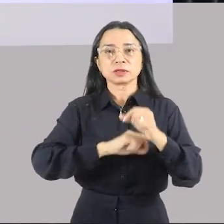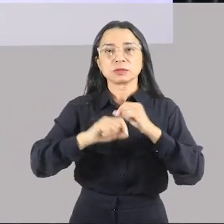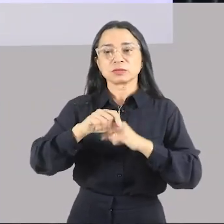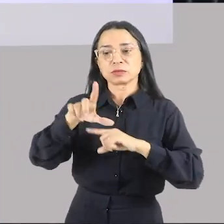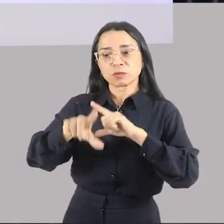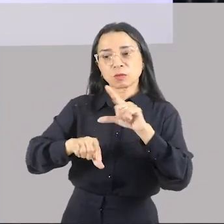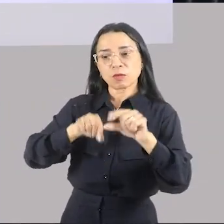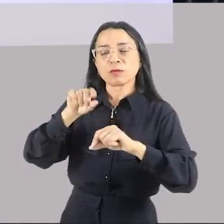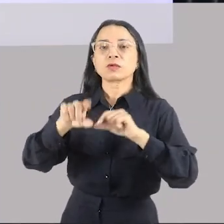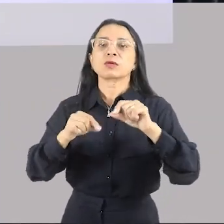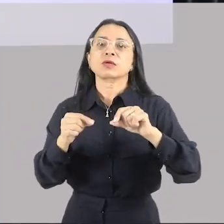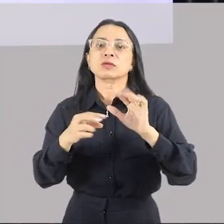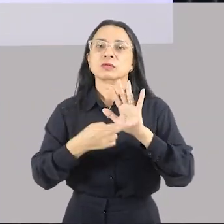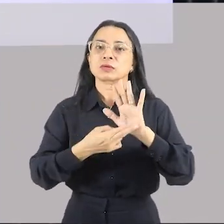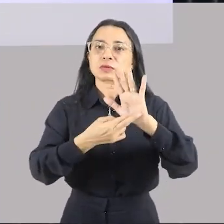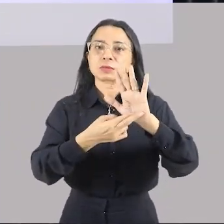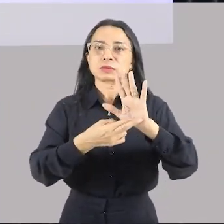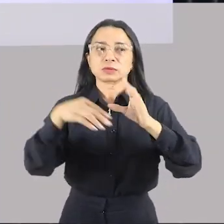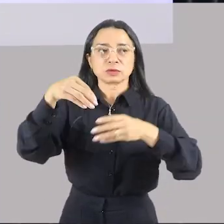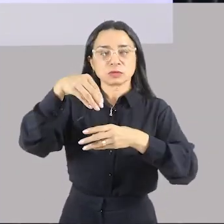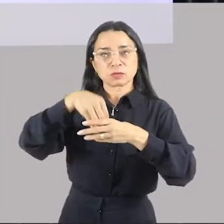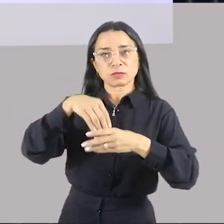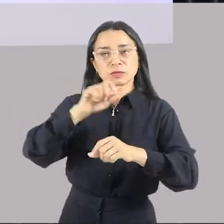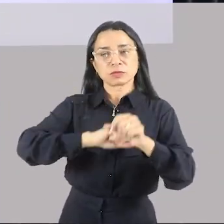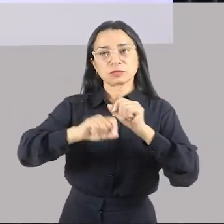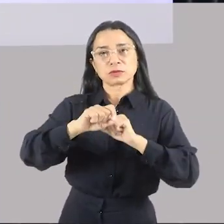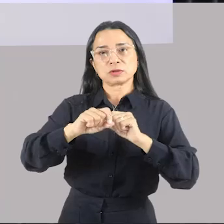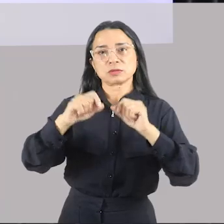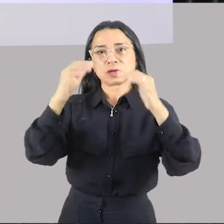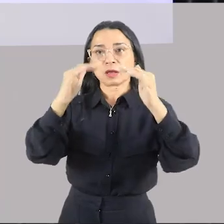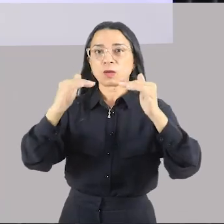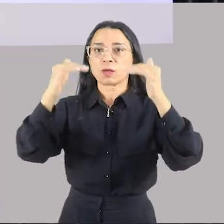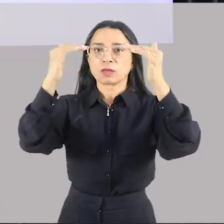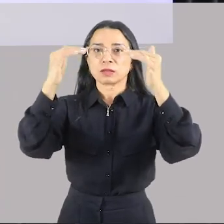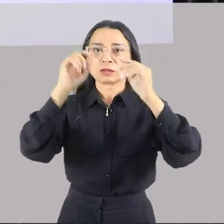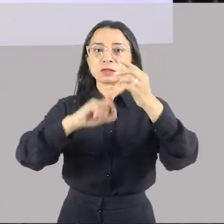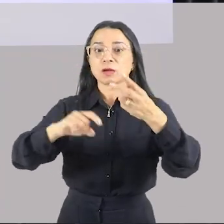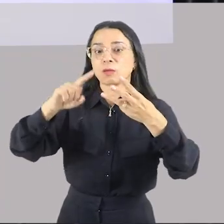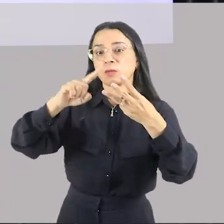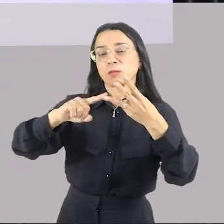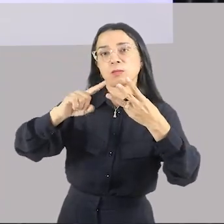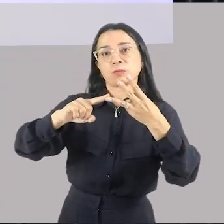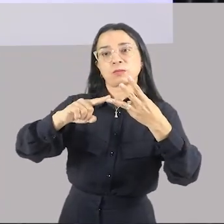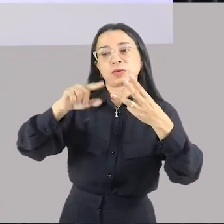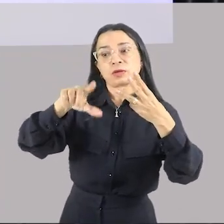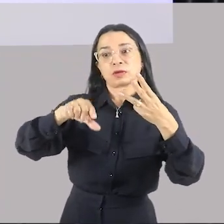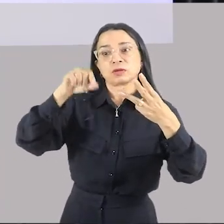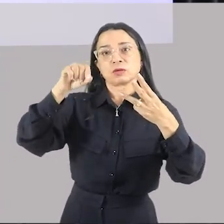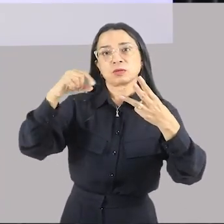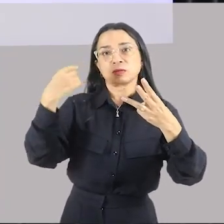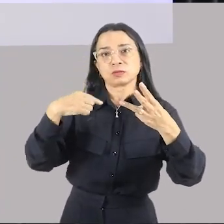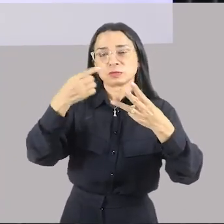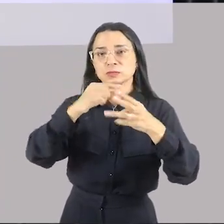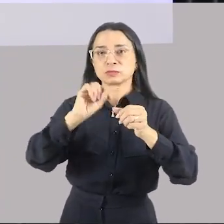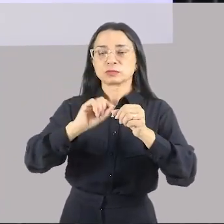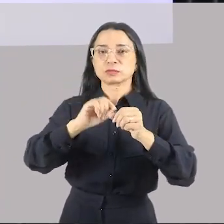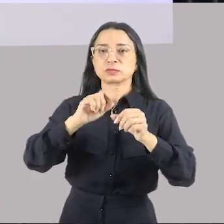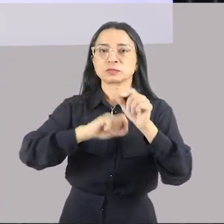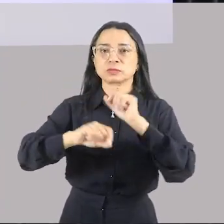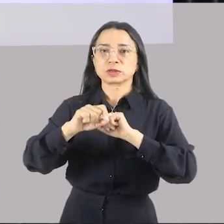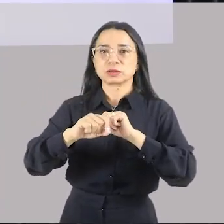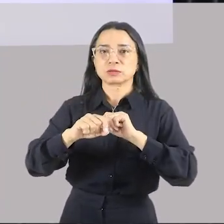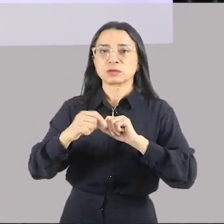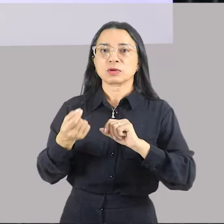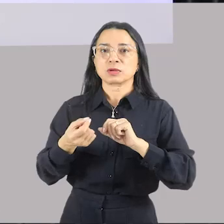elege um representante, o voto seria um nível ali de decisão, é uma escolha, né, que a gente está fazendo. Quando você